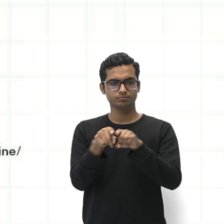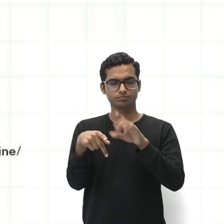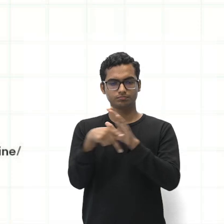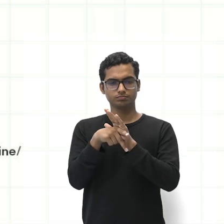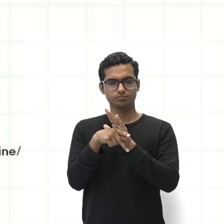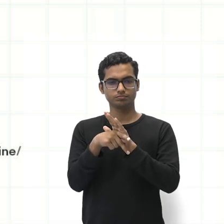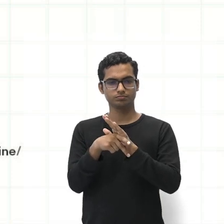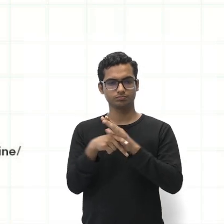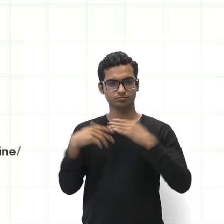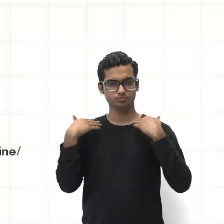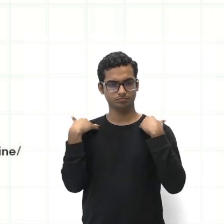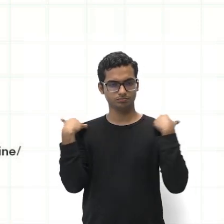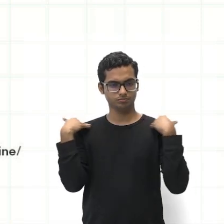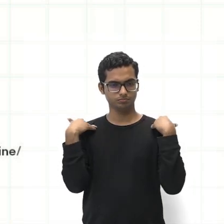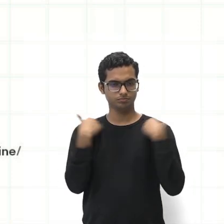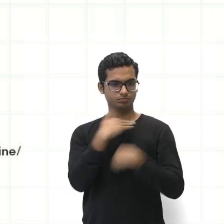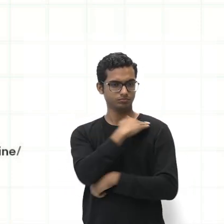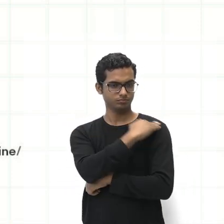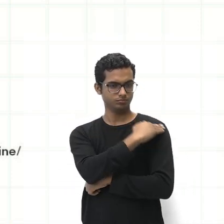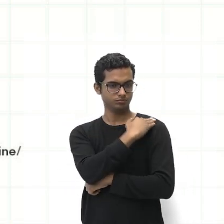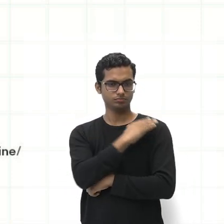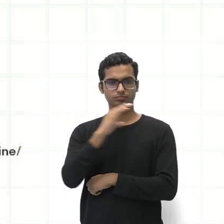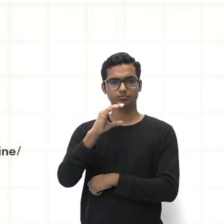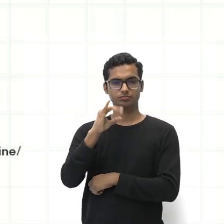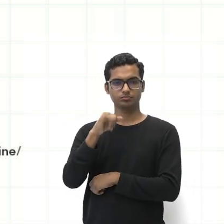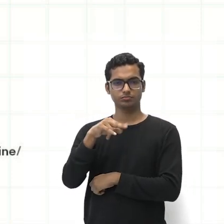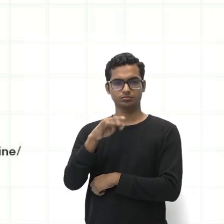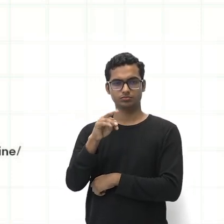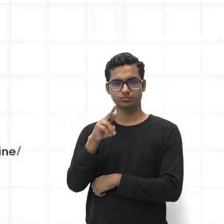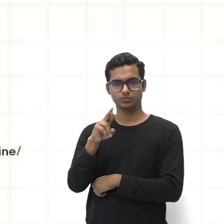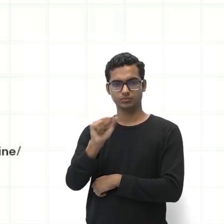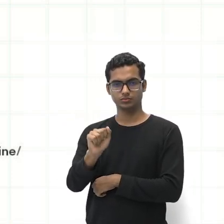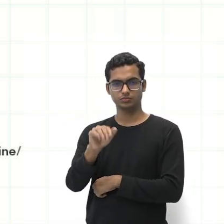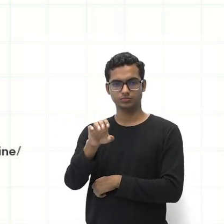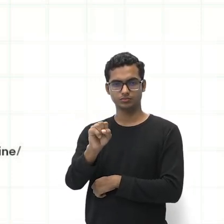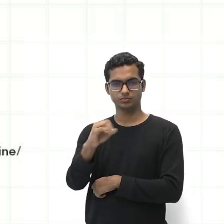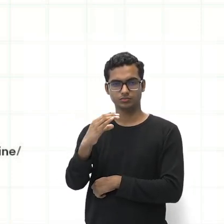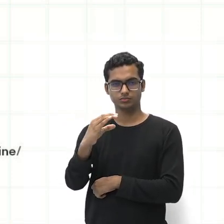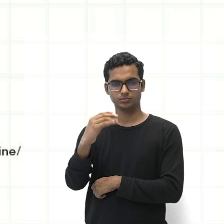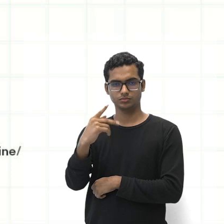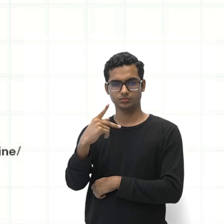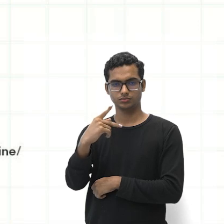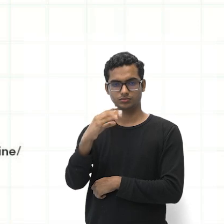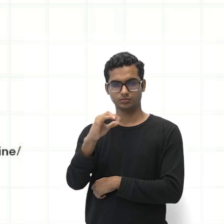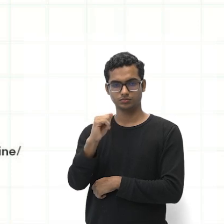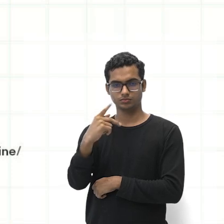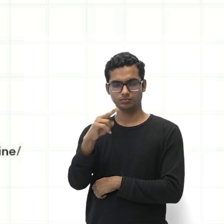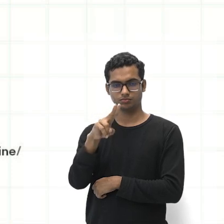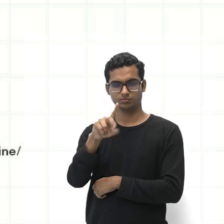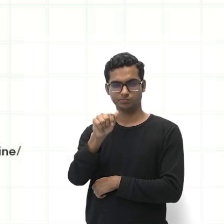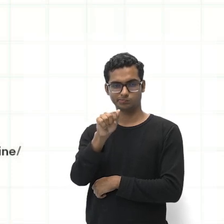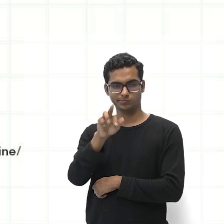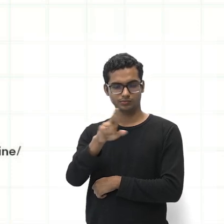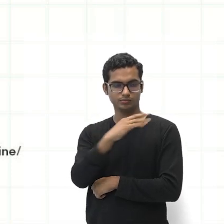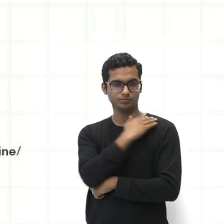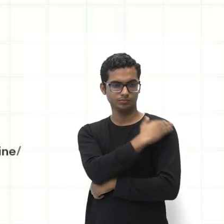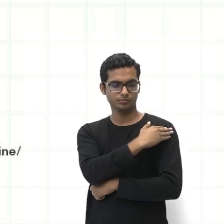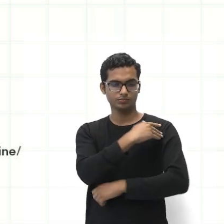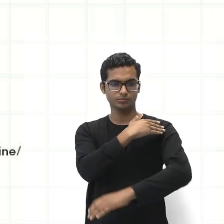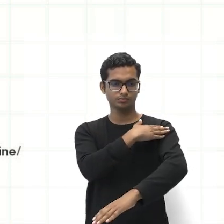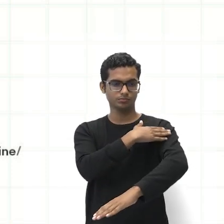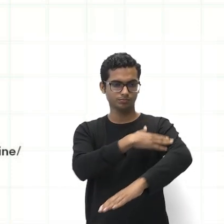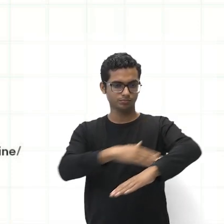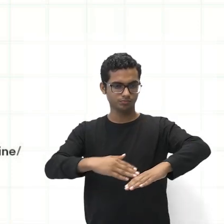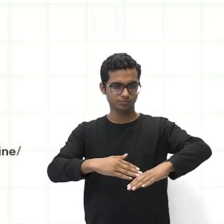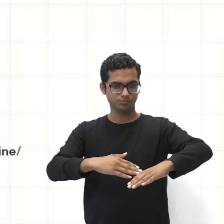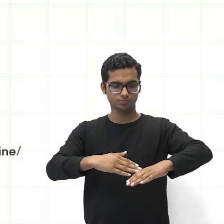cintura escapular, que nós temos aqui, o nosso ombro, certo? E ele vai ser composto pelo nosso